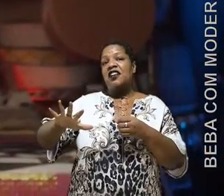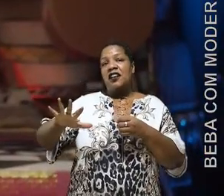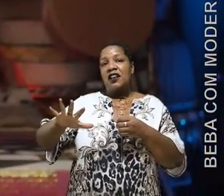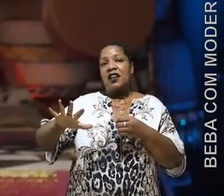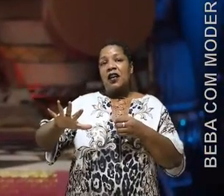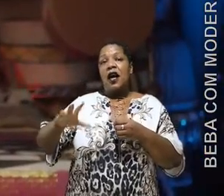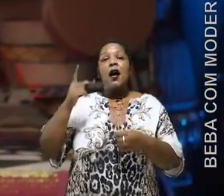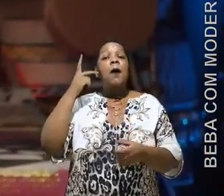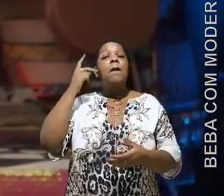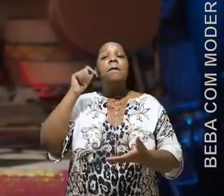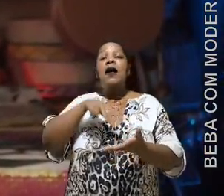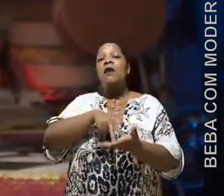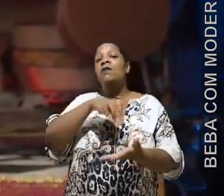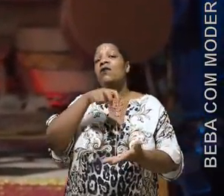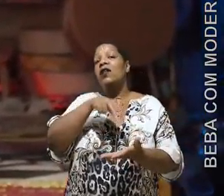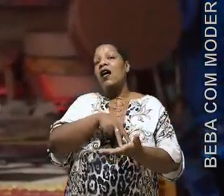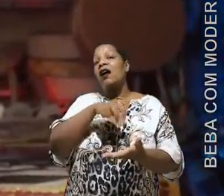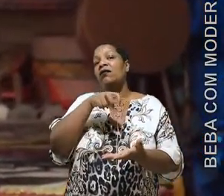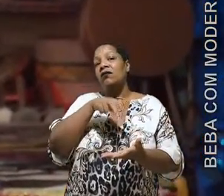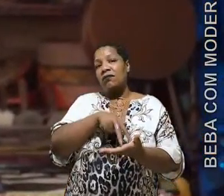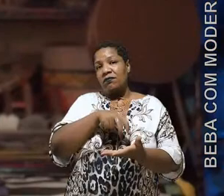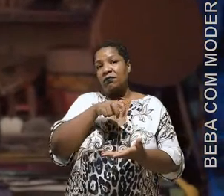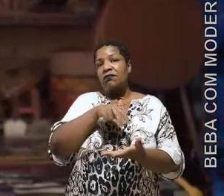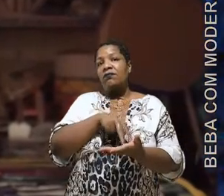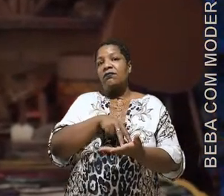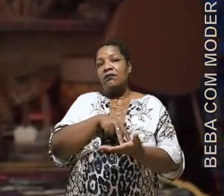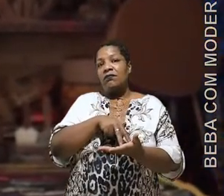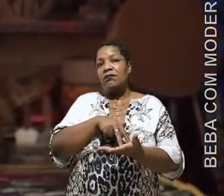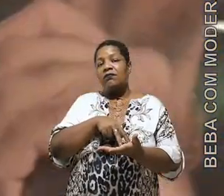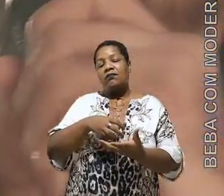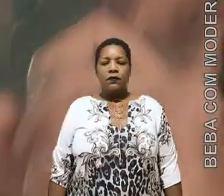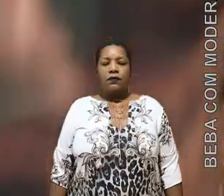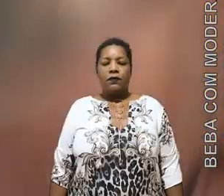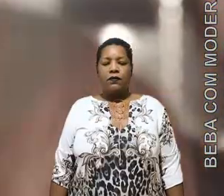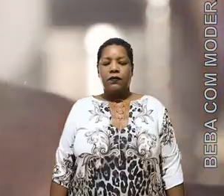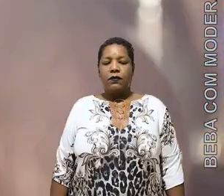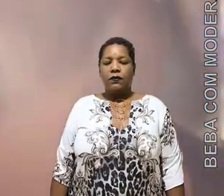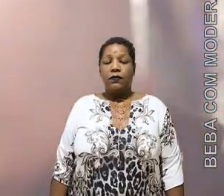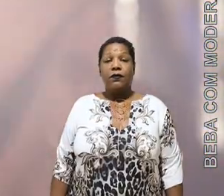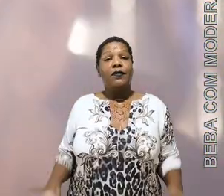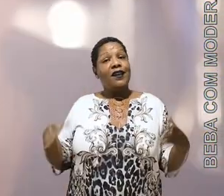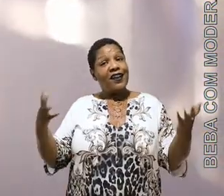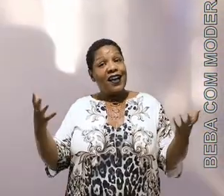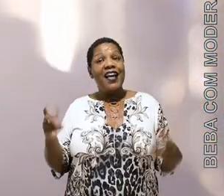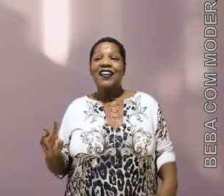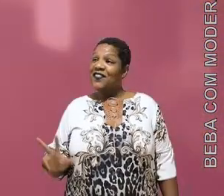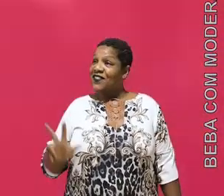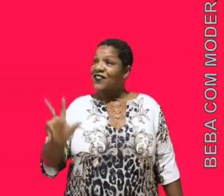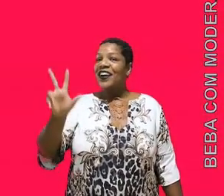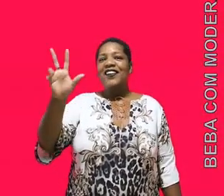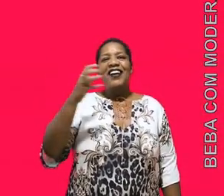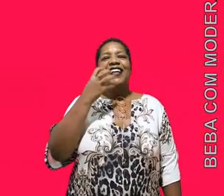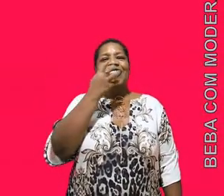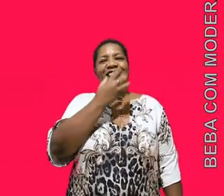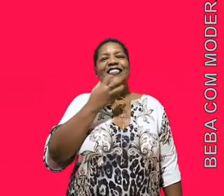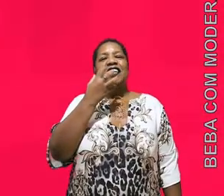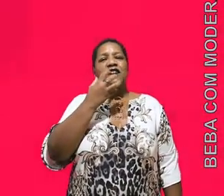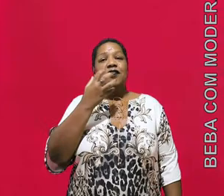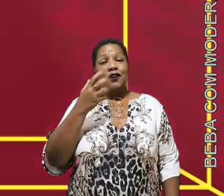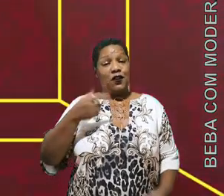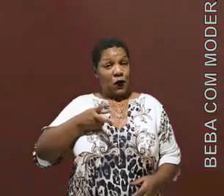Popular para pular a poesia